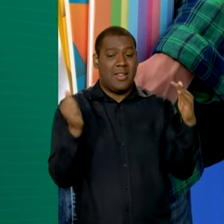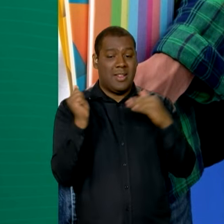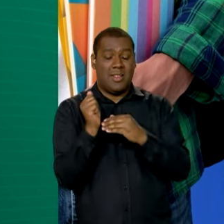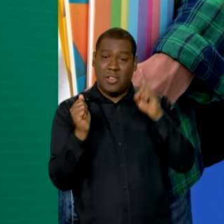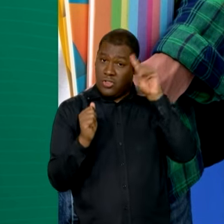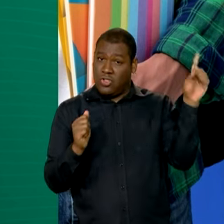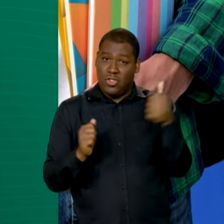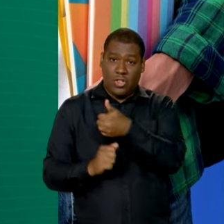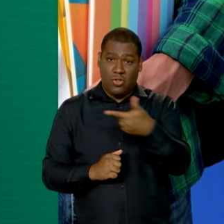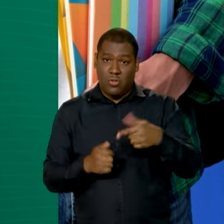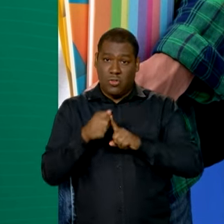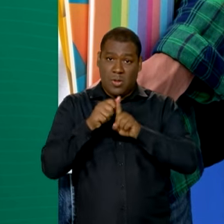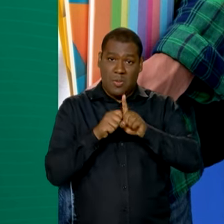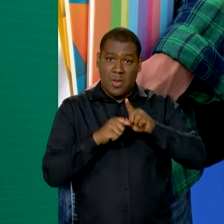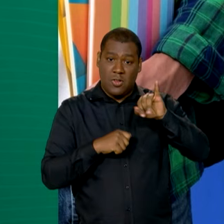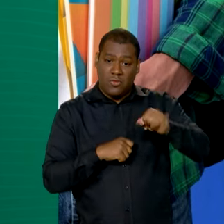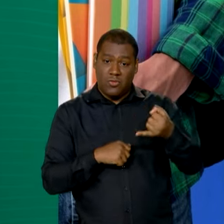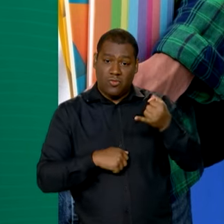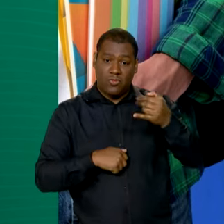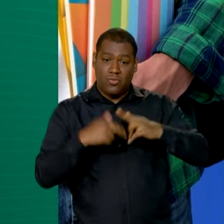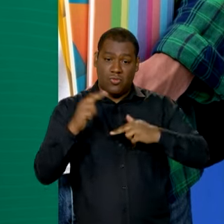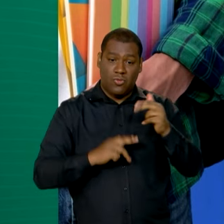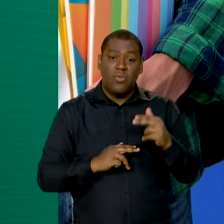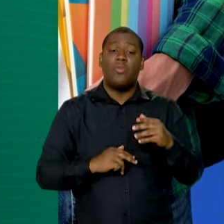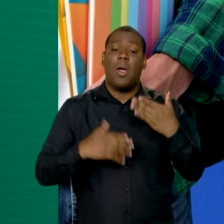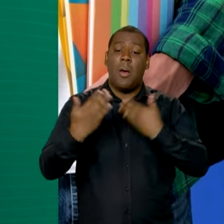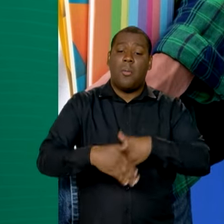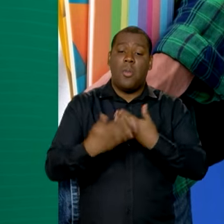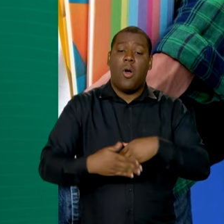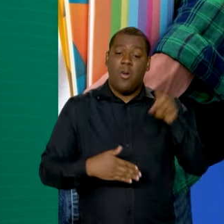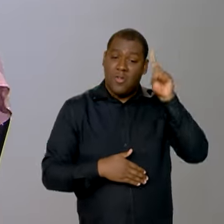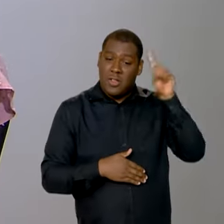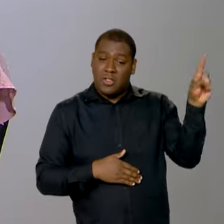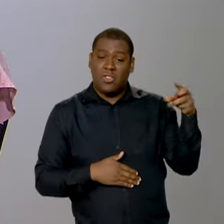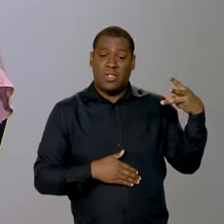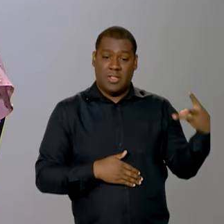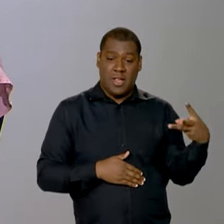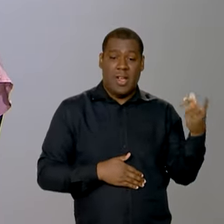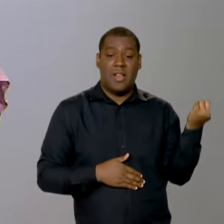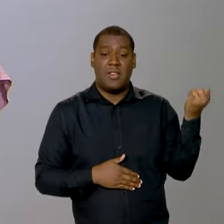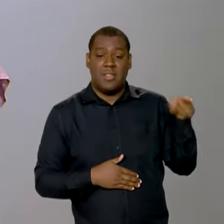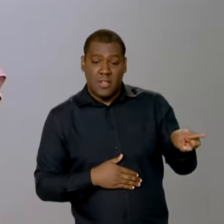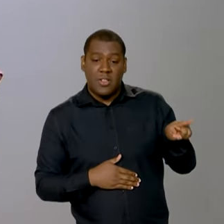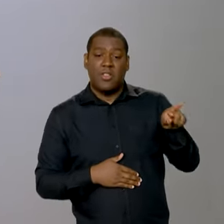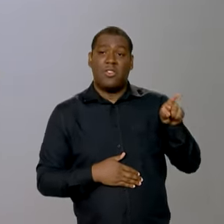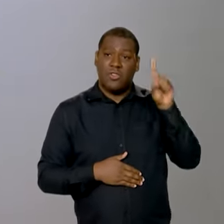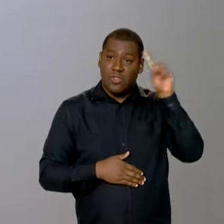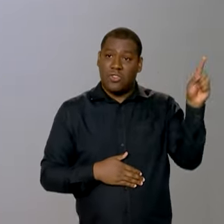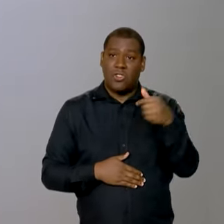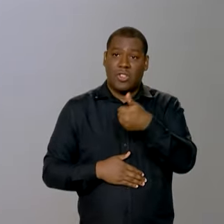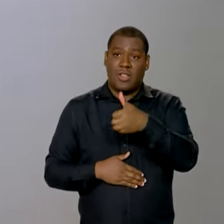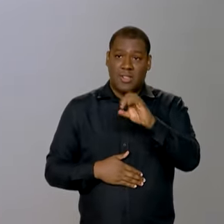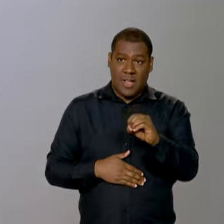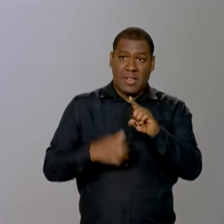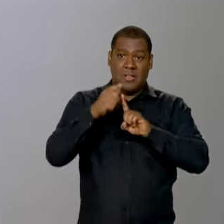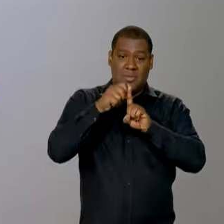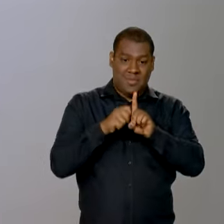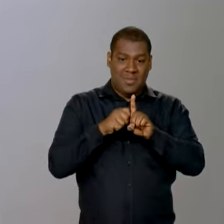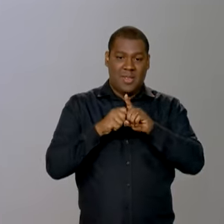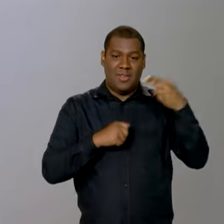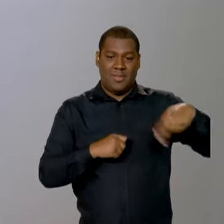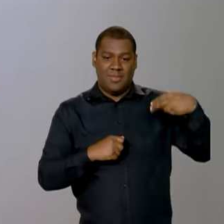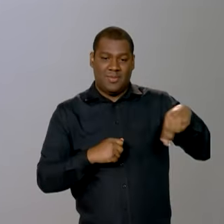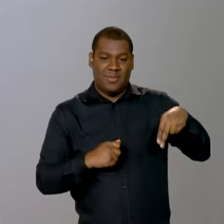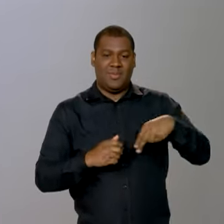As provas serão aplicadas nos dias 3 e 10 de novembro. Faltando pouco menos de 6 meses para o exame,